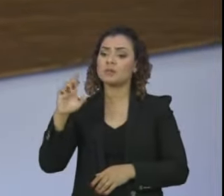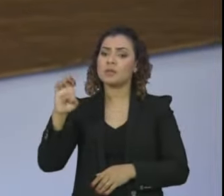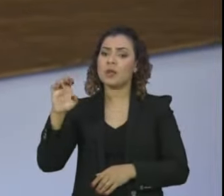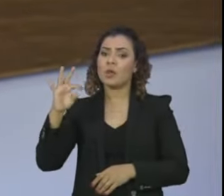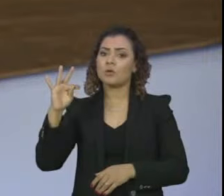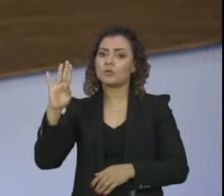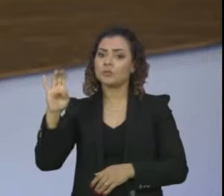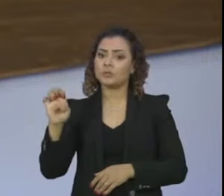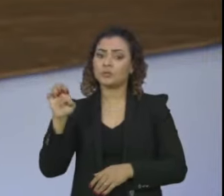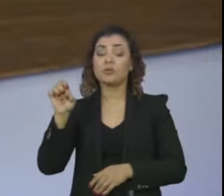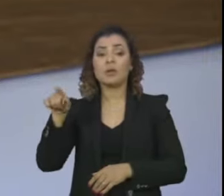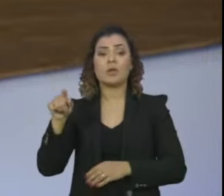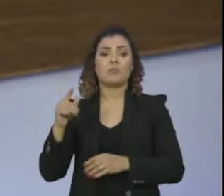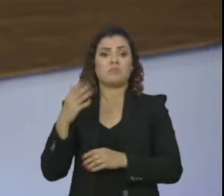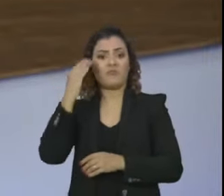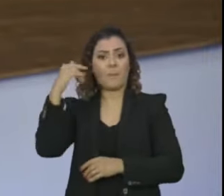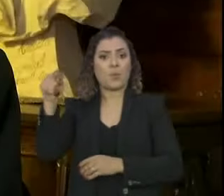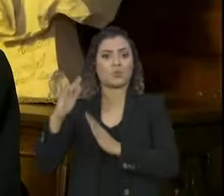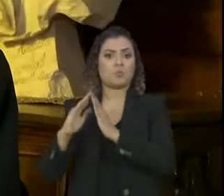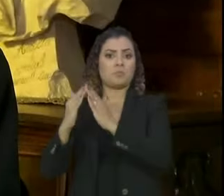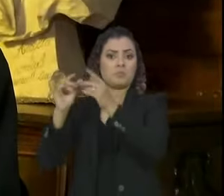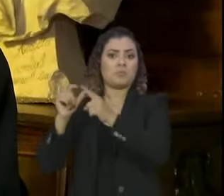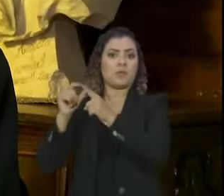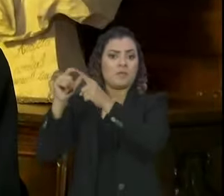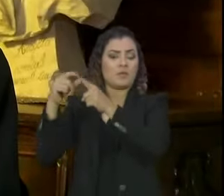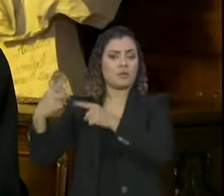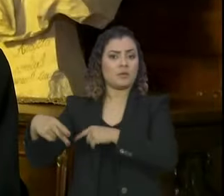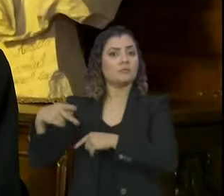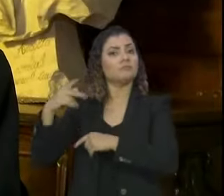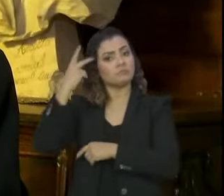para própria igreja e para os demais